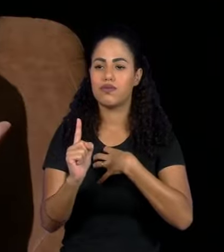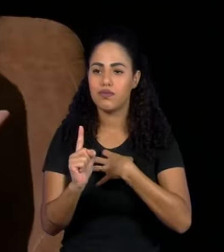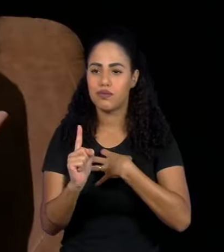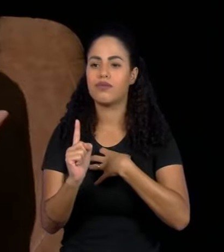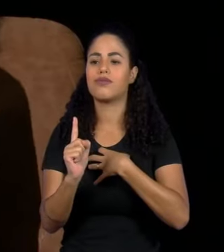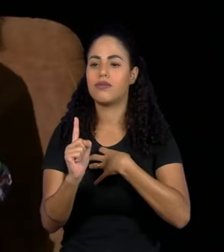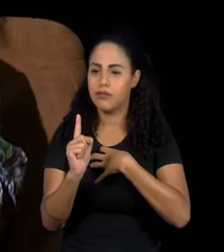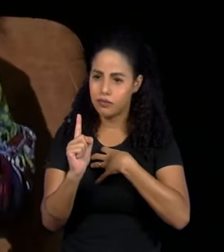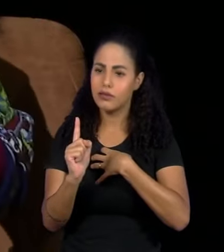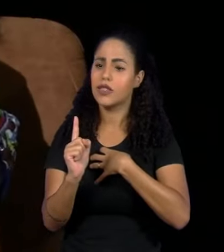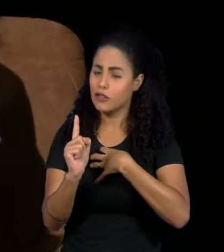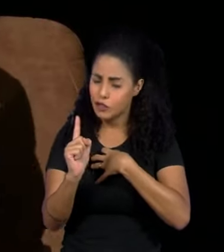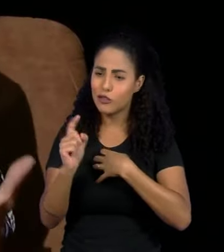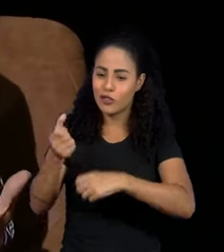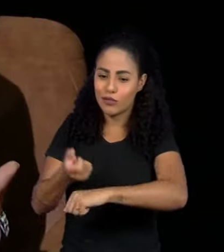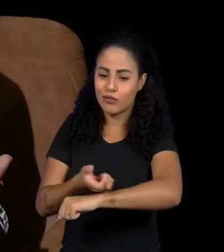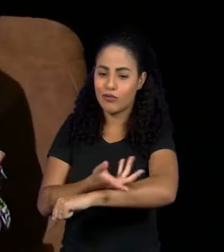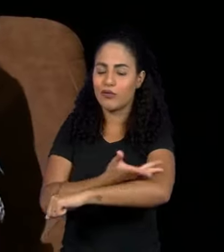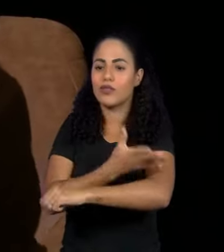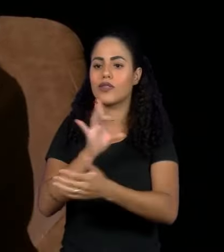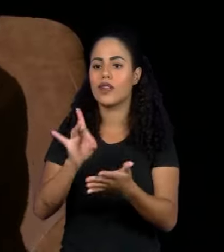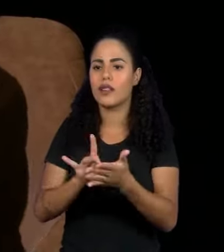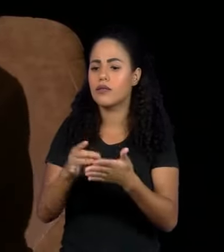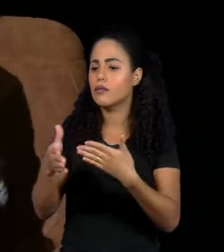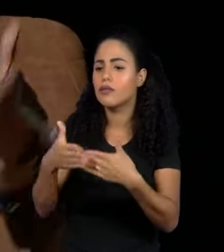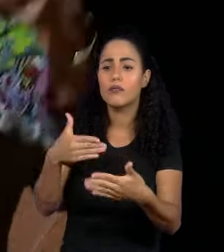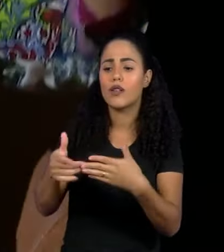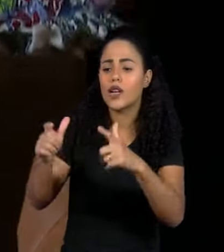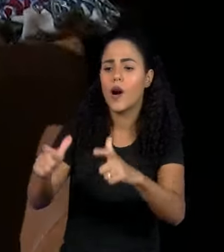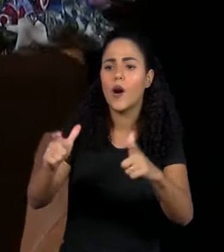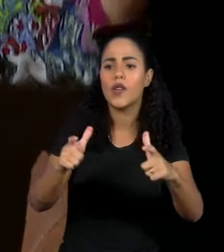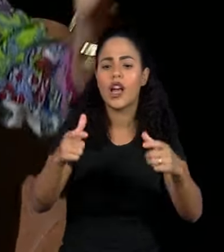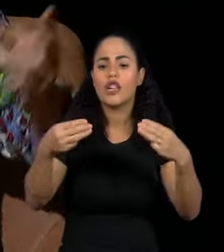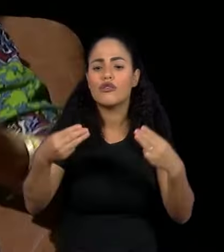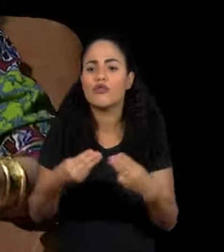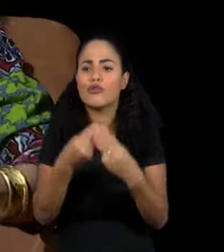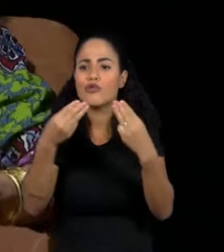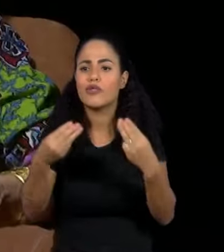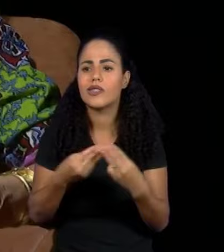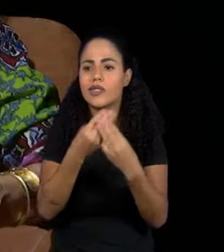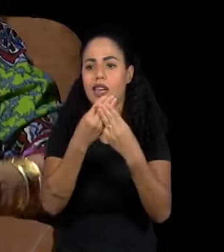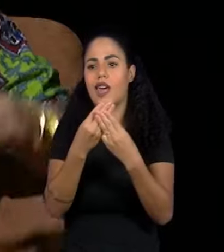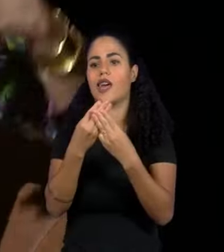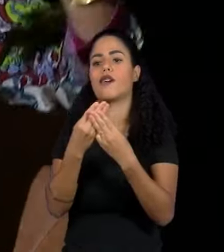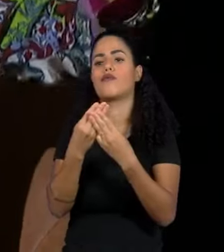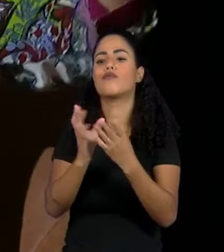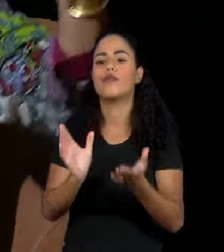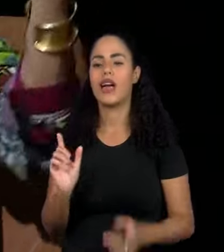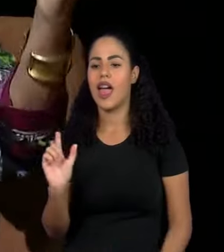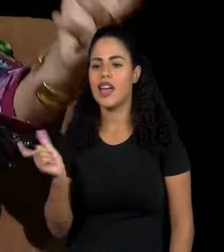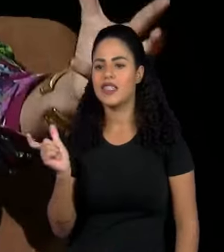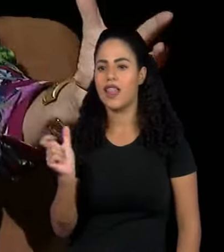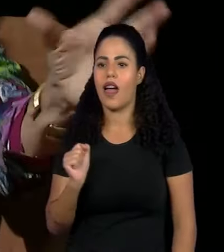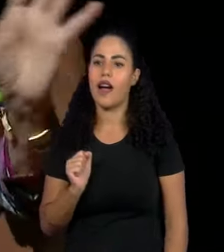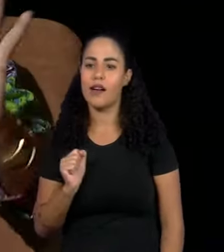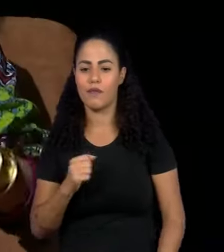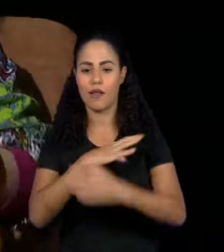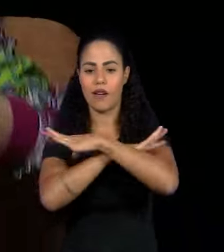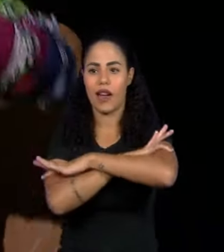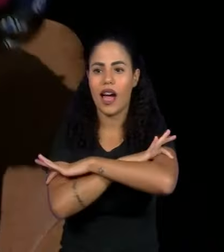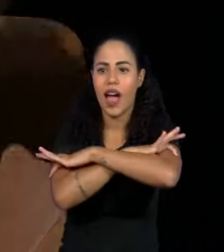daquilo, né? E não importa se é judeu, se é islâmico, se é candomblé,